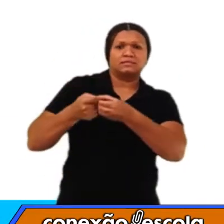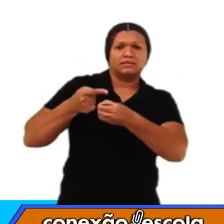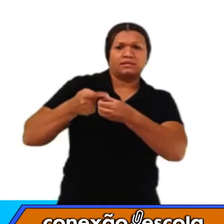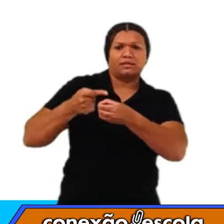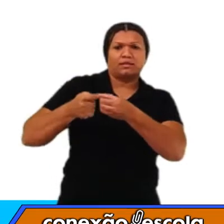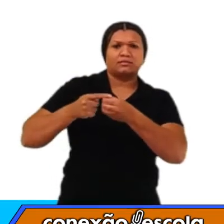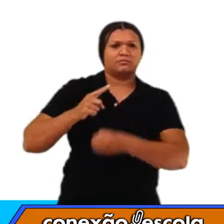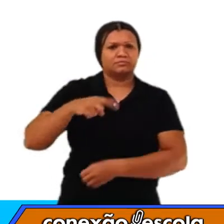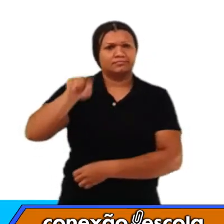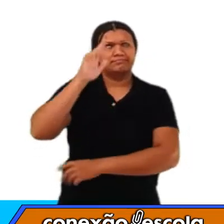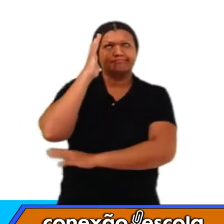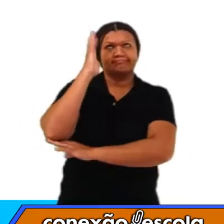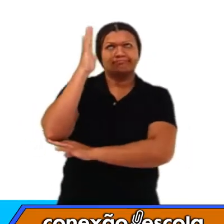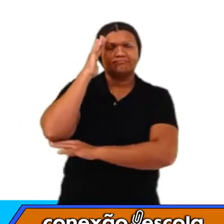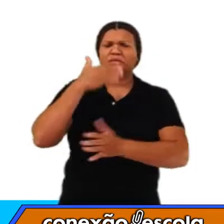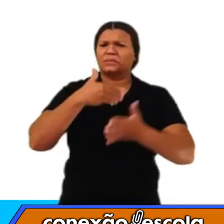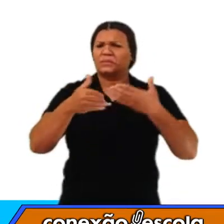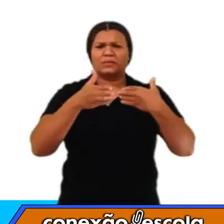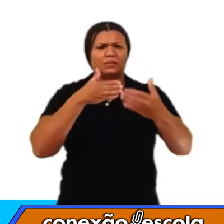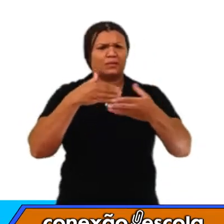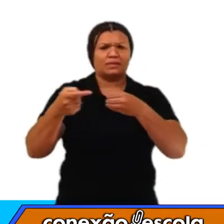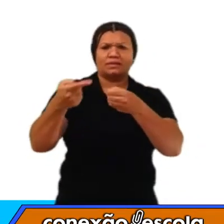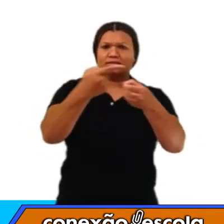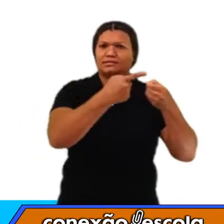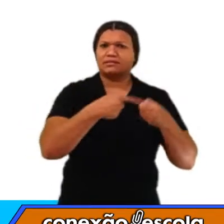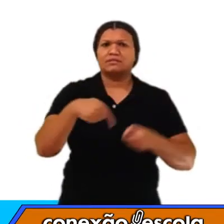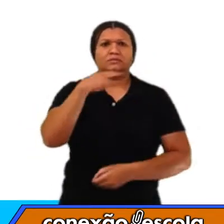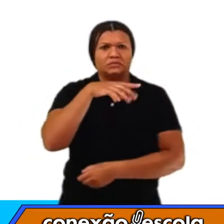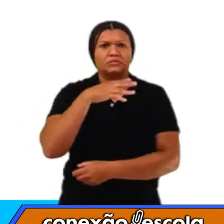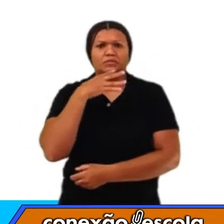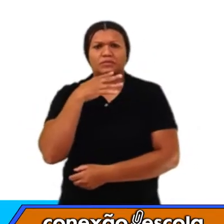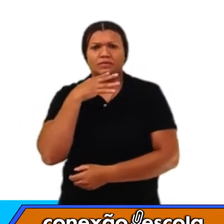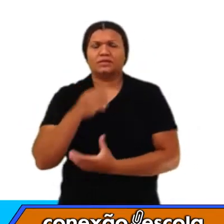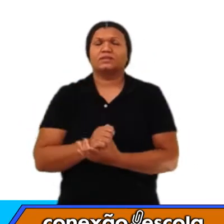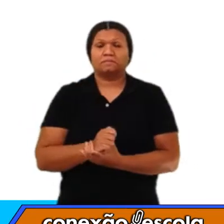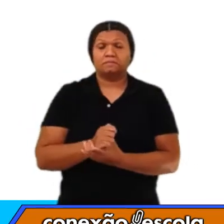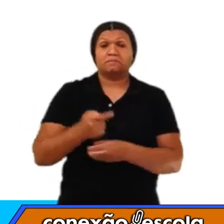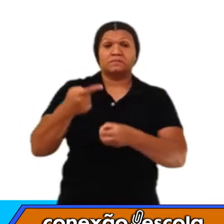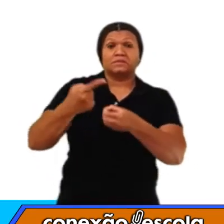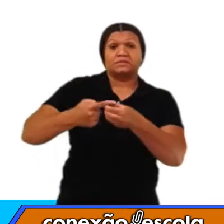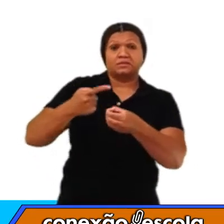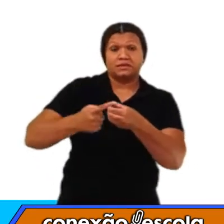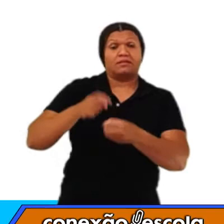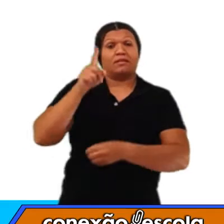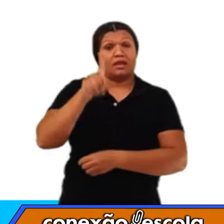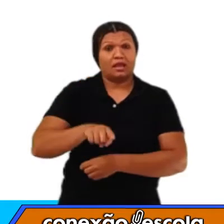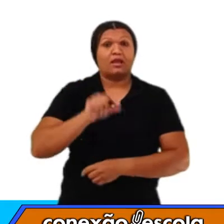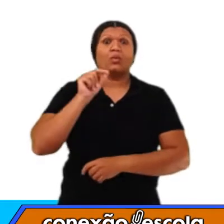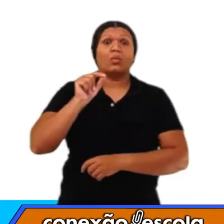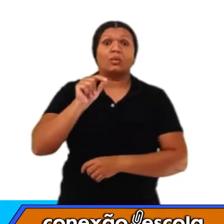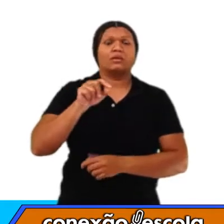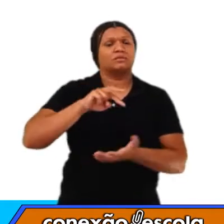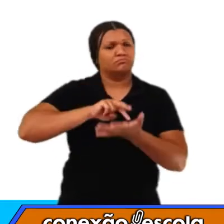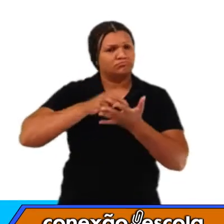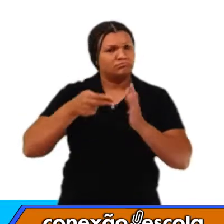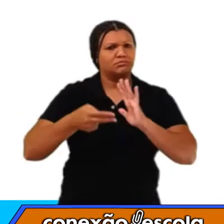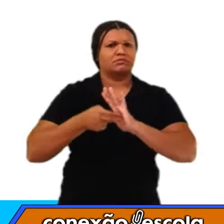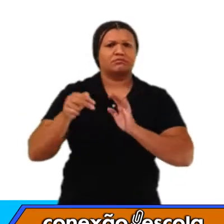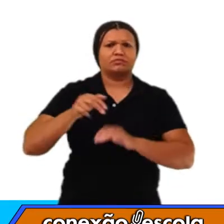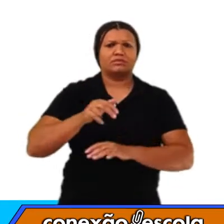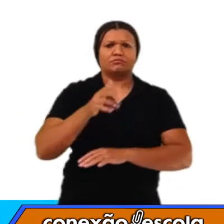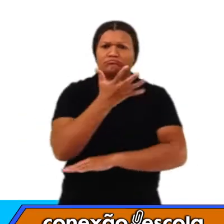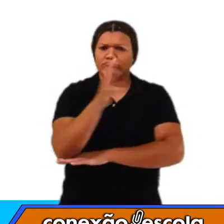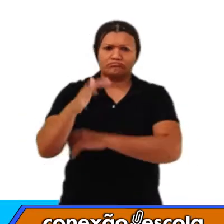pode pensar em qualquer cidade que você conheça. Essa cidade vai se configurar como meio ambiente,